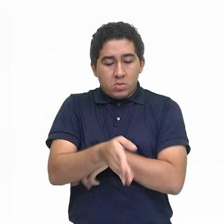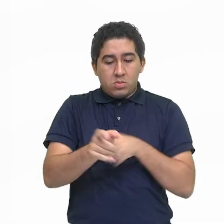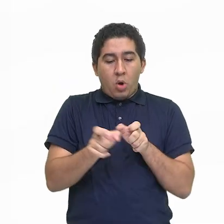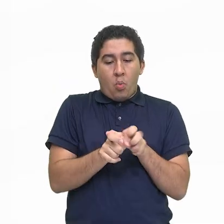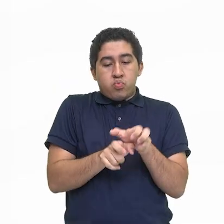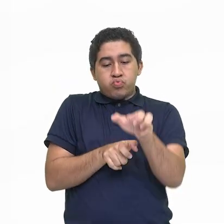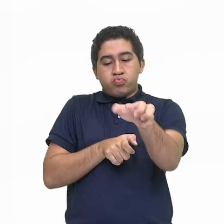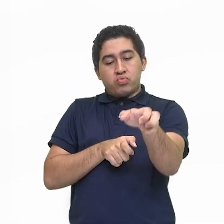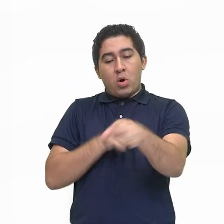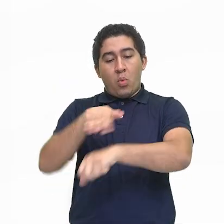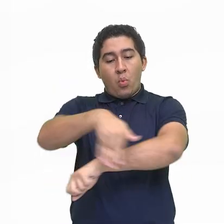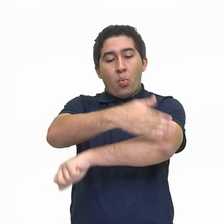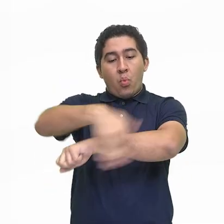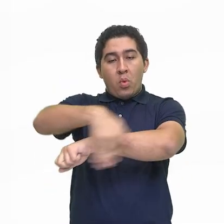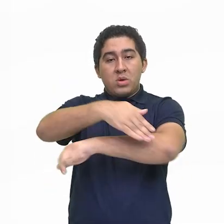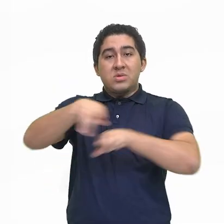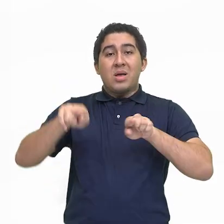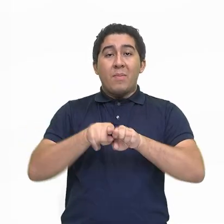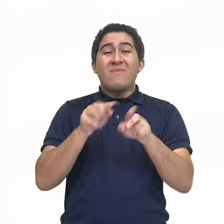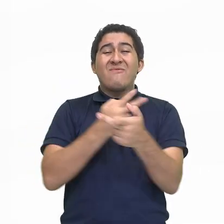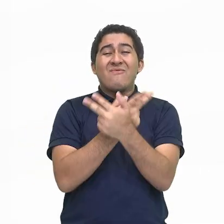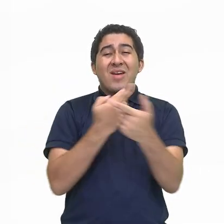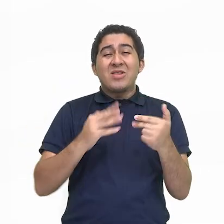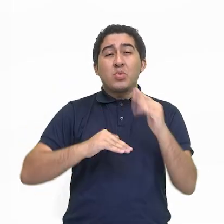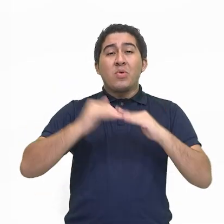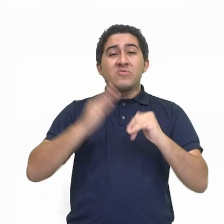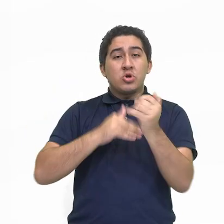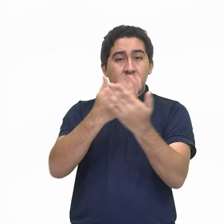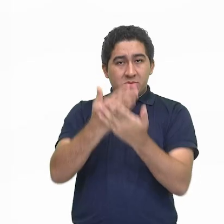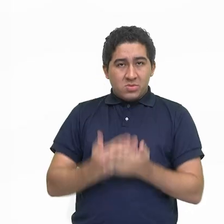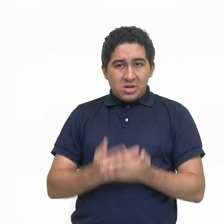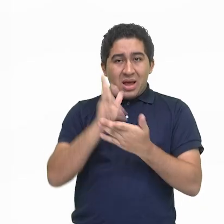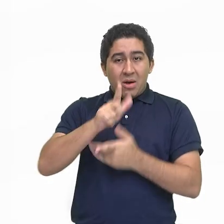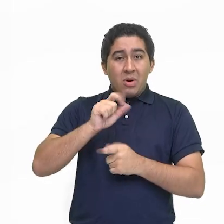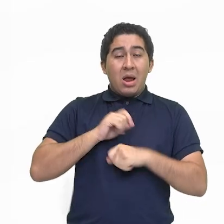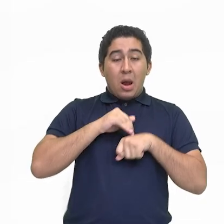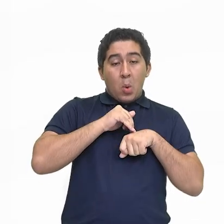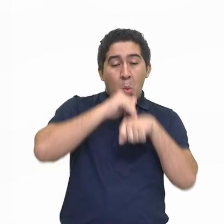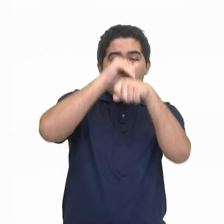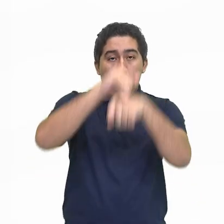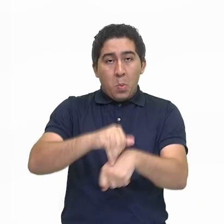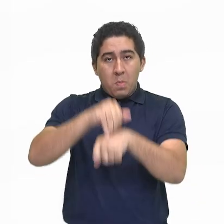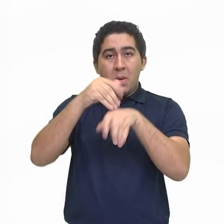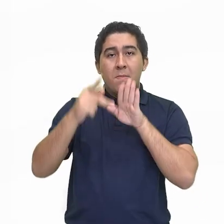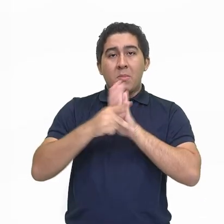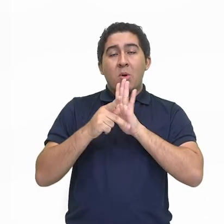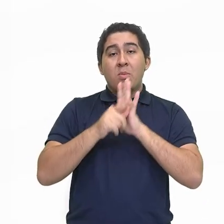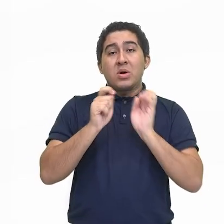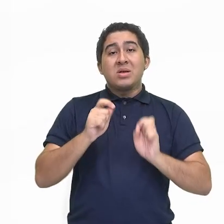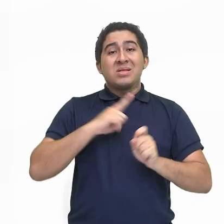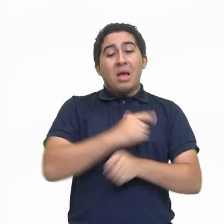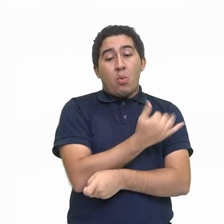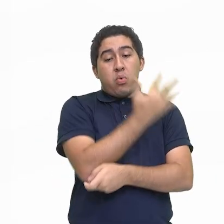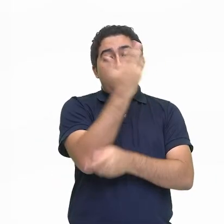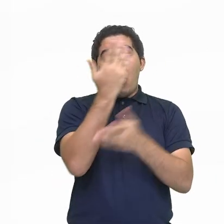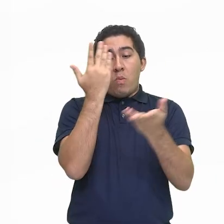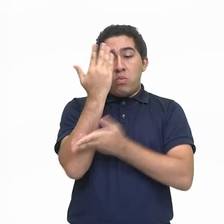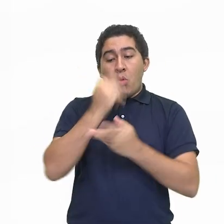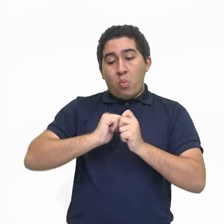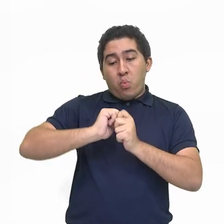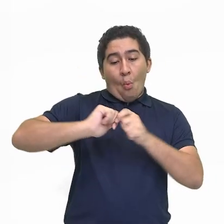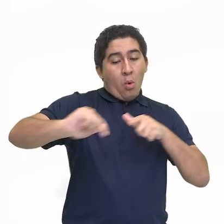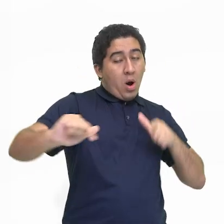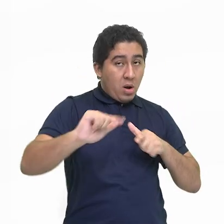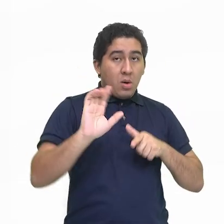que também muitos ambientalistas colocam como uma das grandes culpadas da devastação ambiental que ocorreu